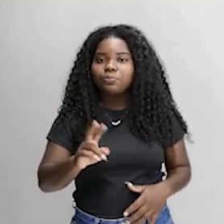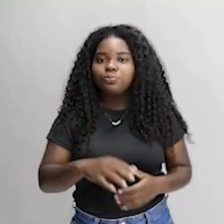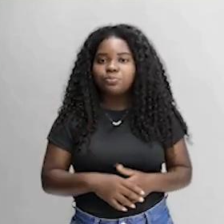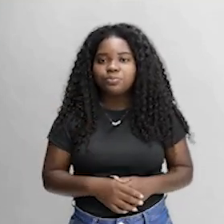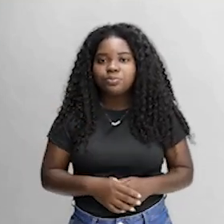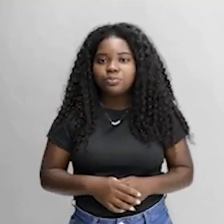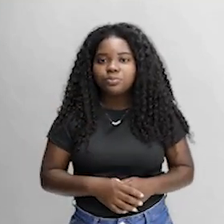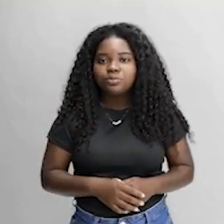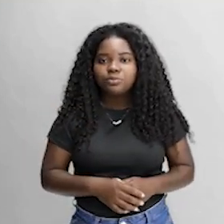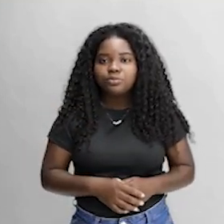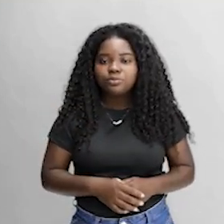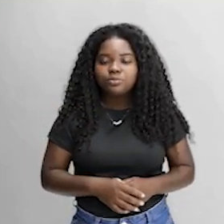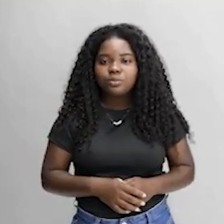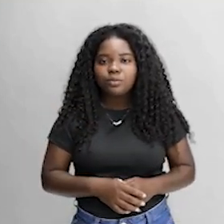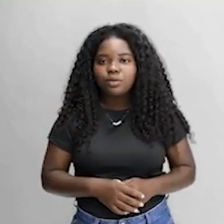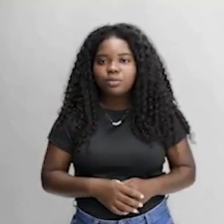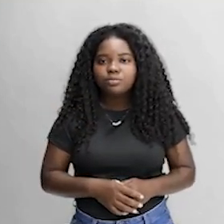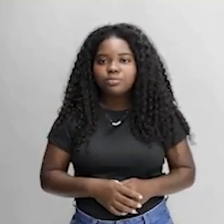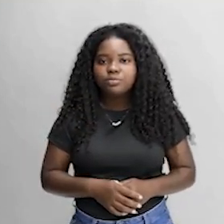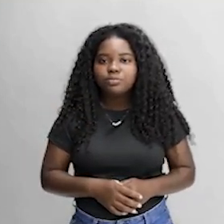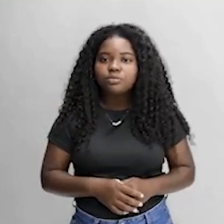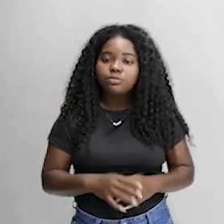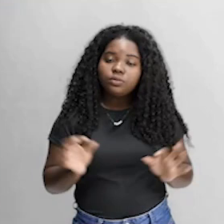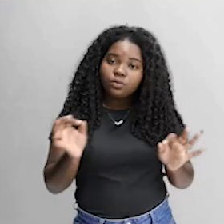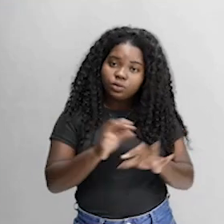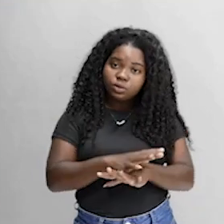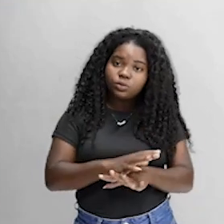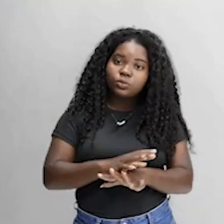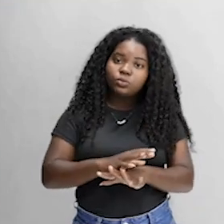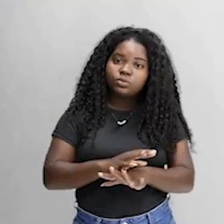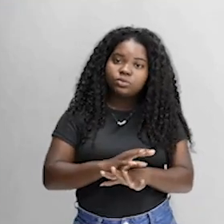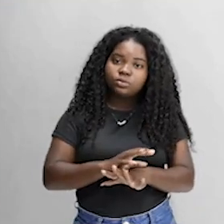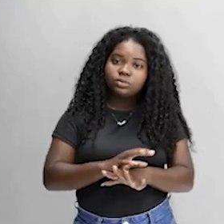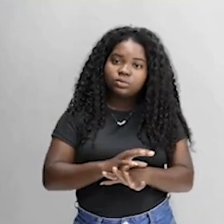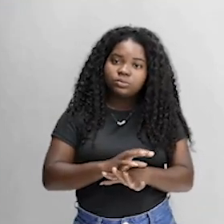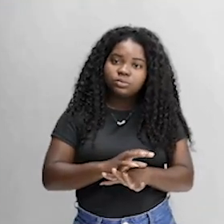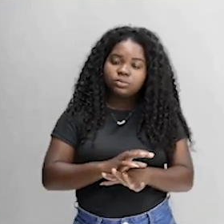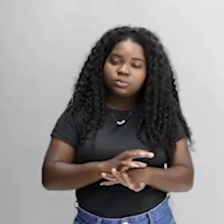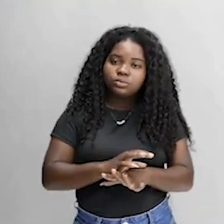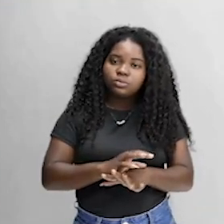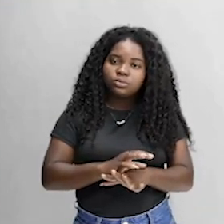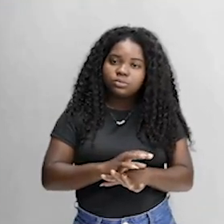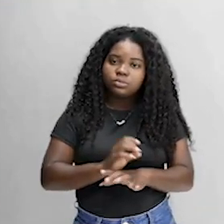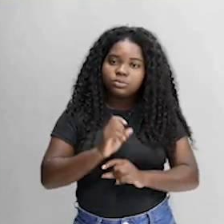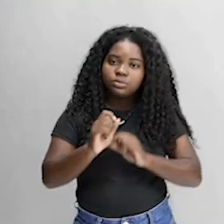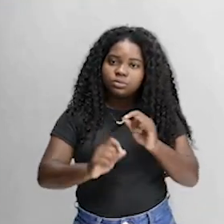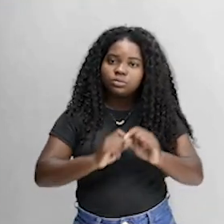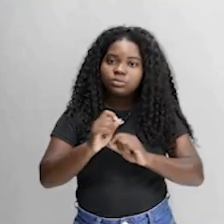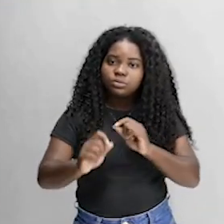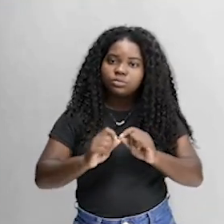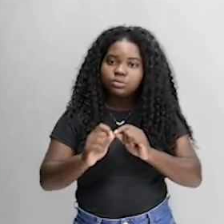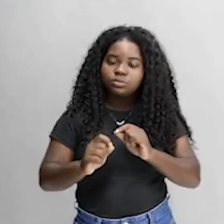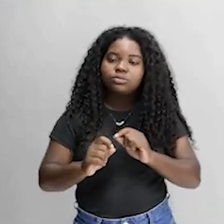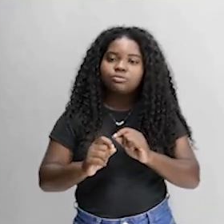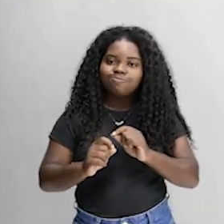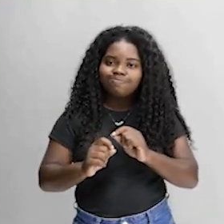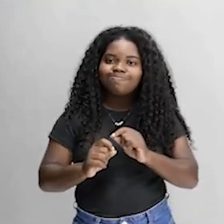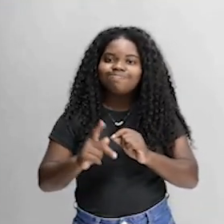menos extenso, e ele começa a conclusão, tá? Encabeçando aqui, então,